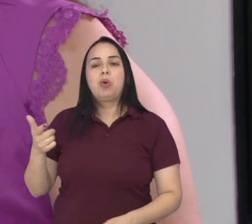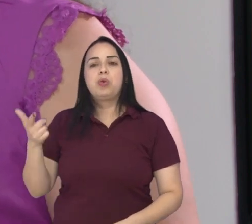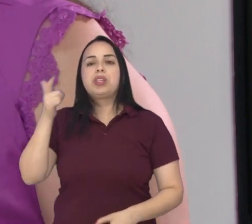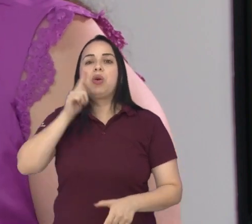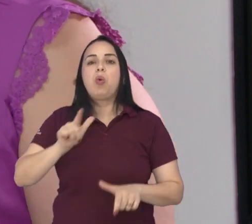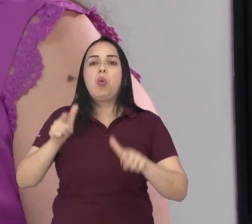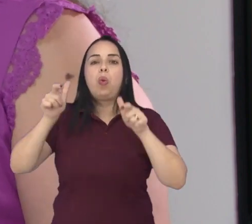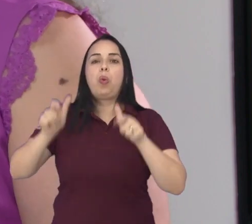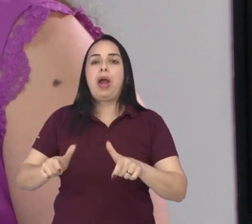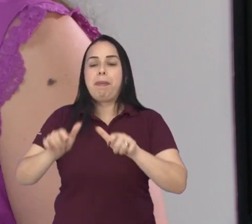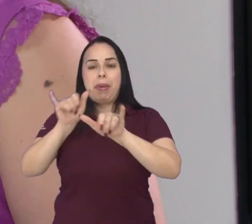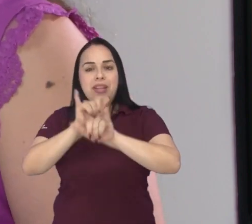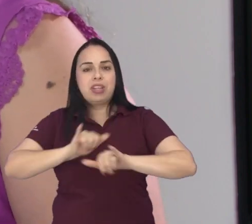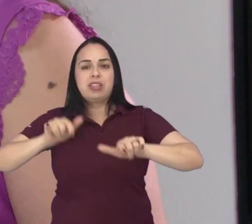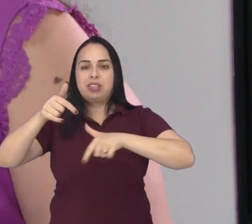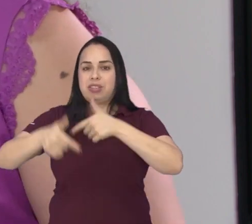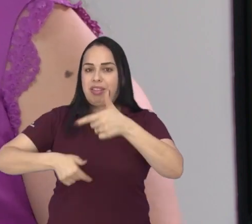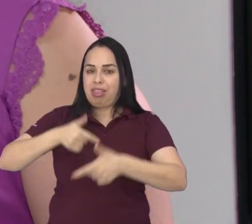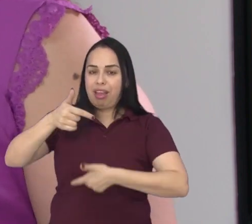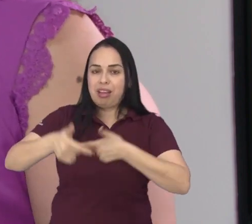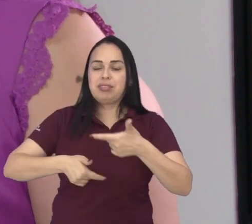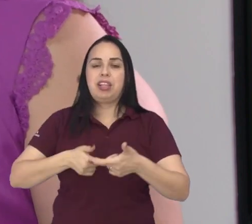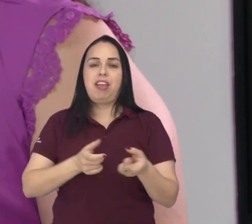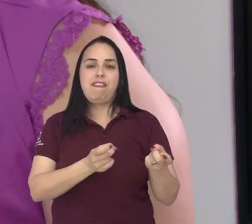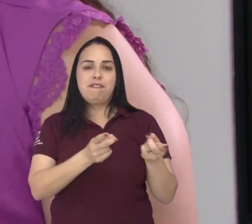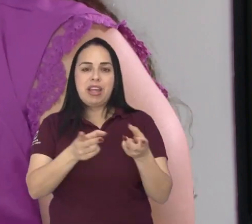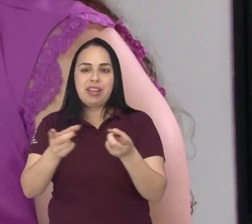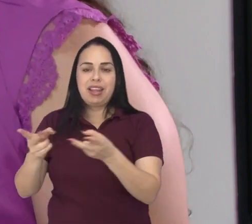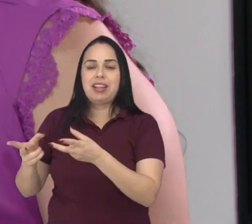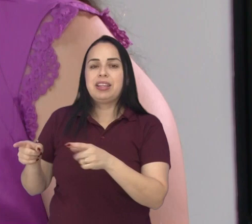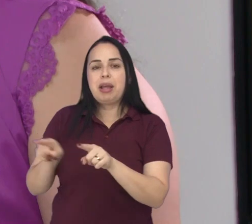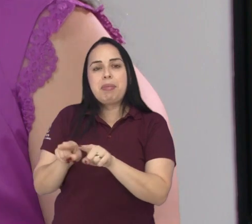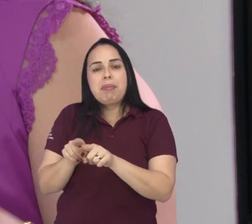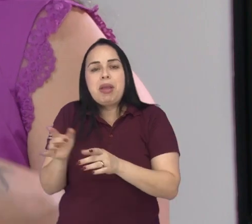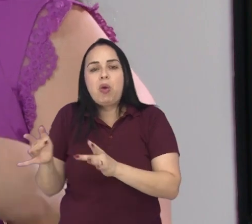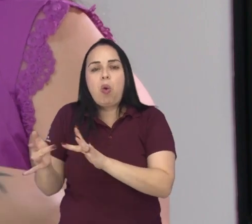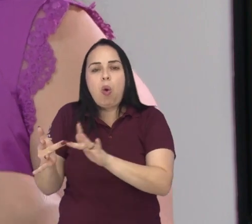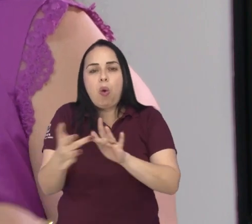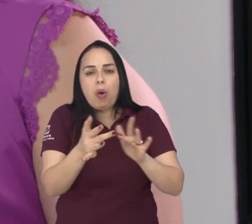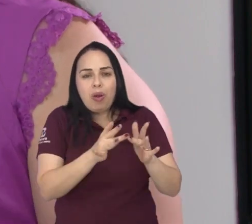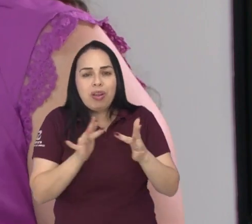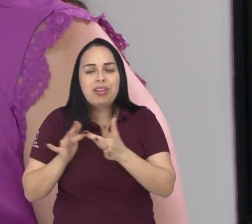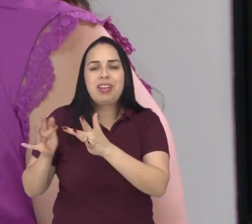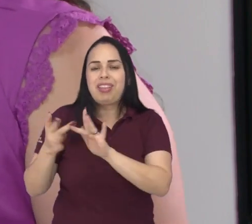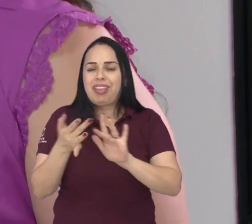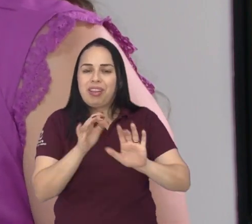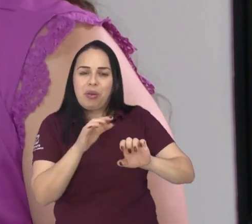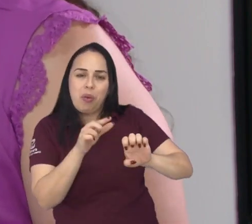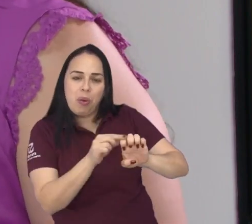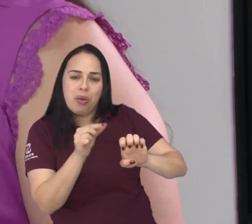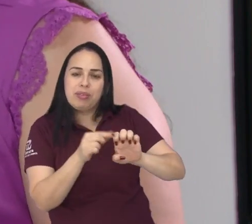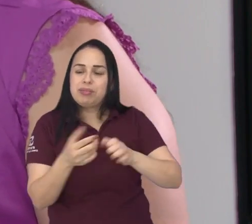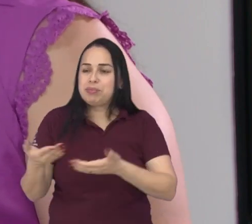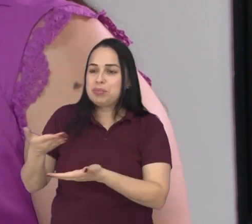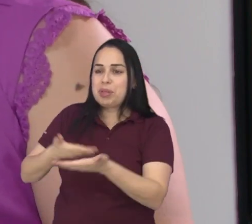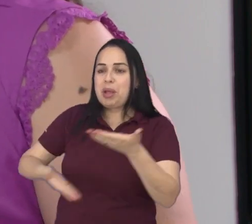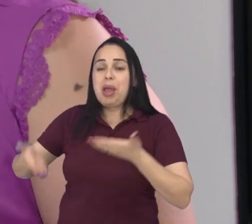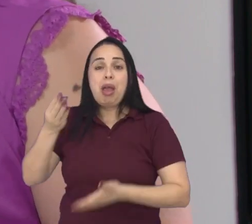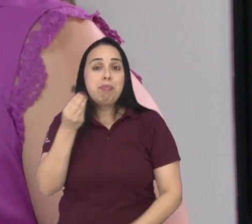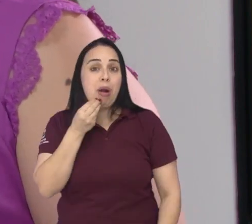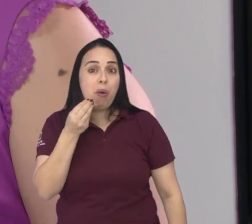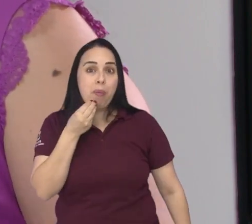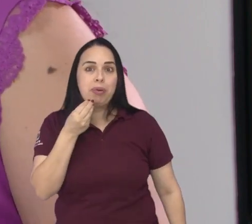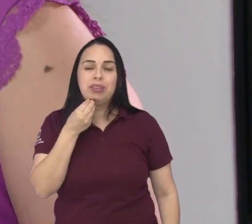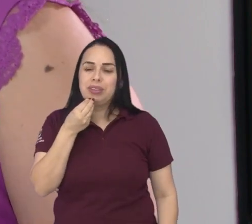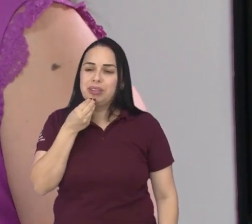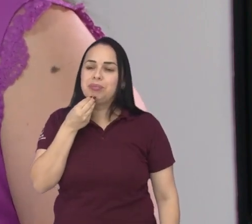espaço para poder divulgar o trabalho delas através dos estandes e se conectar com outros empresários, com outras